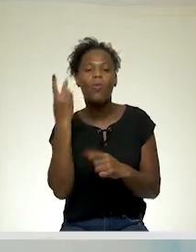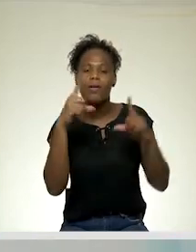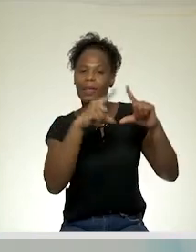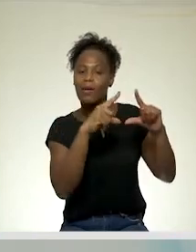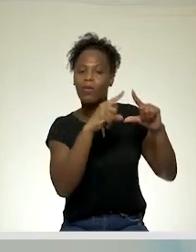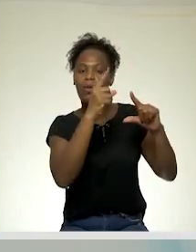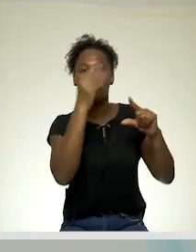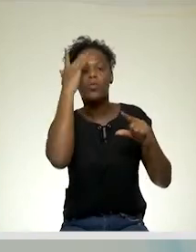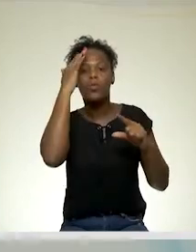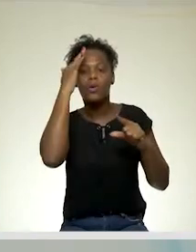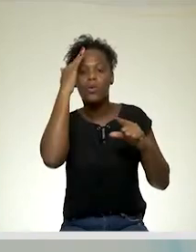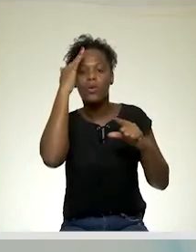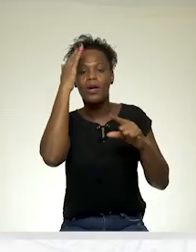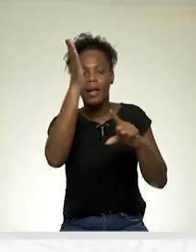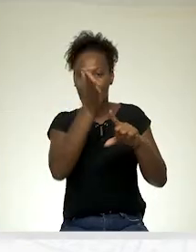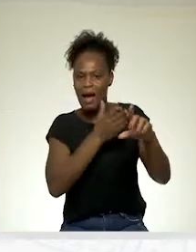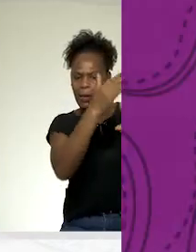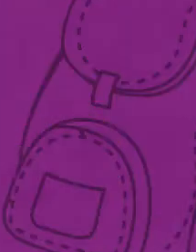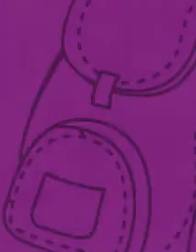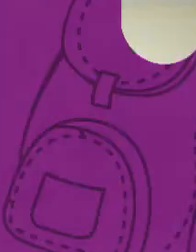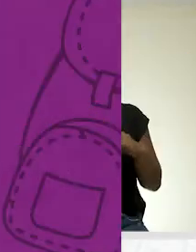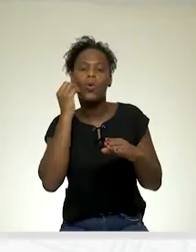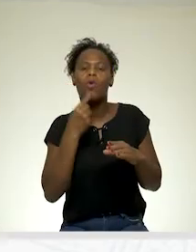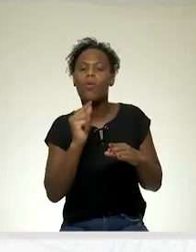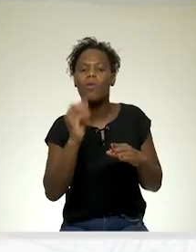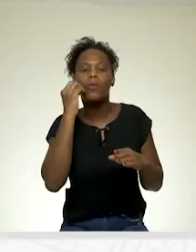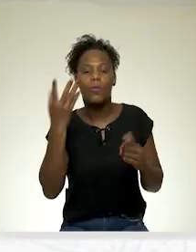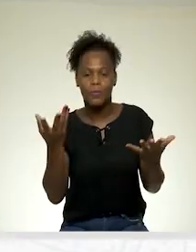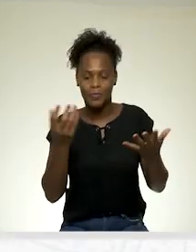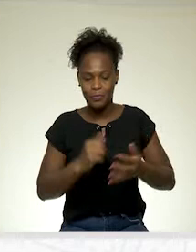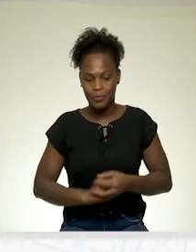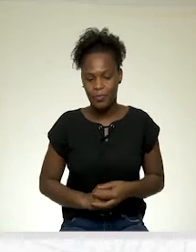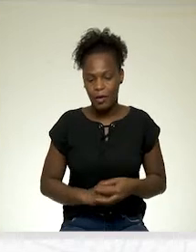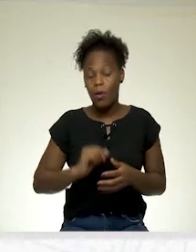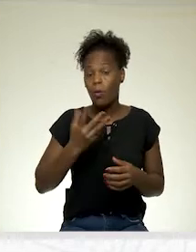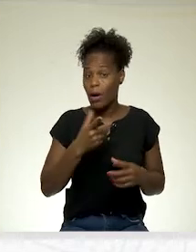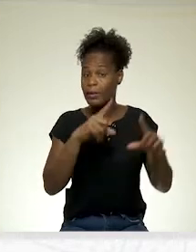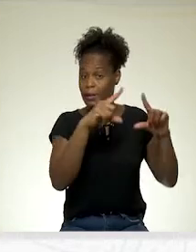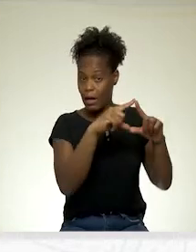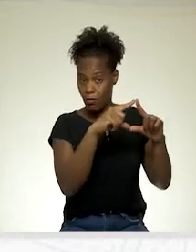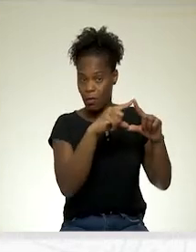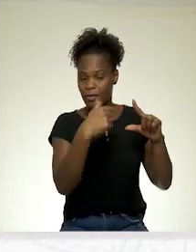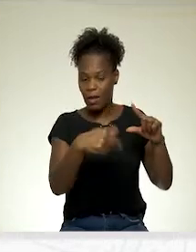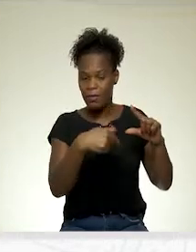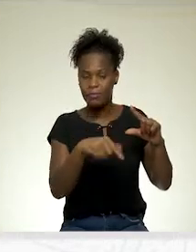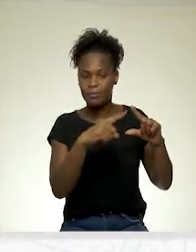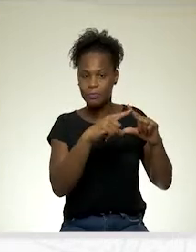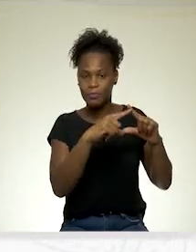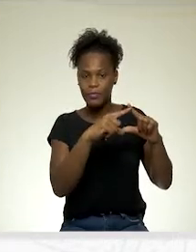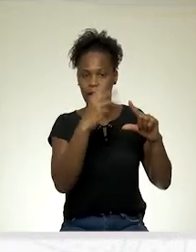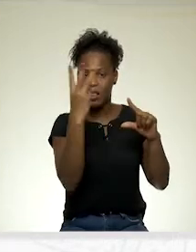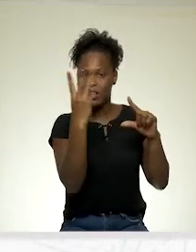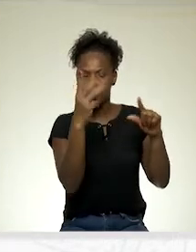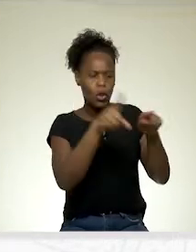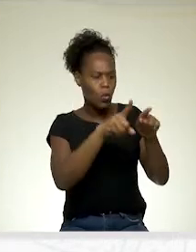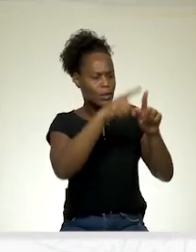quanto ao número de lados. Quando um triângulo tem 3